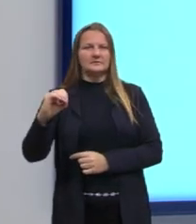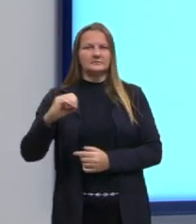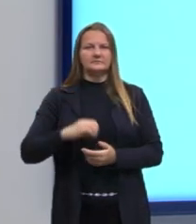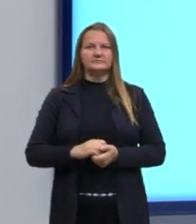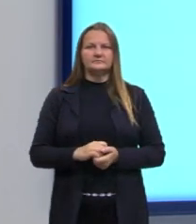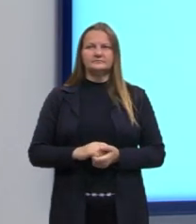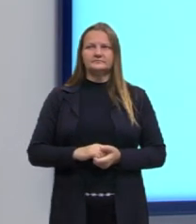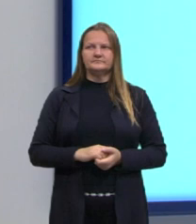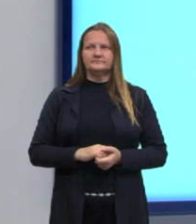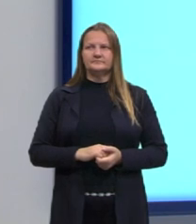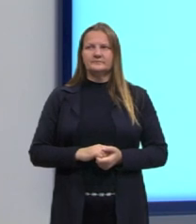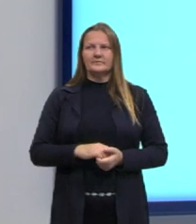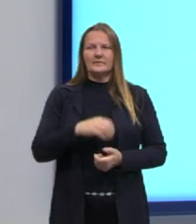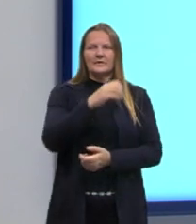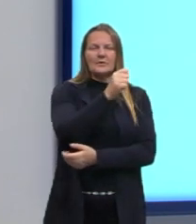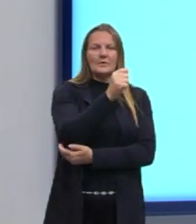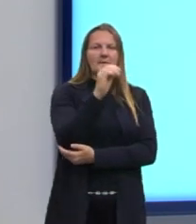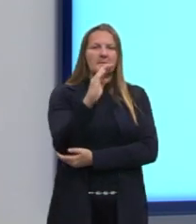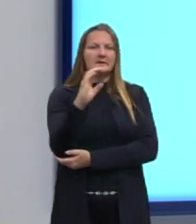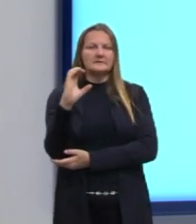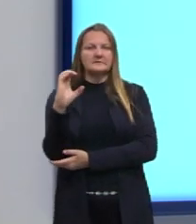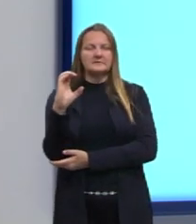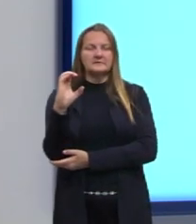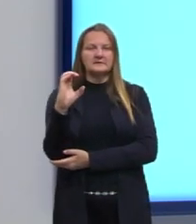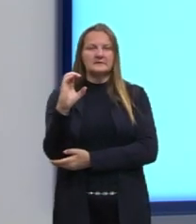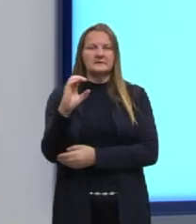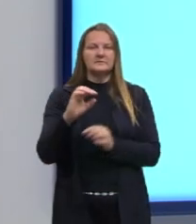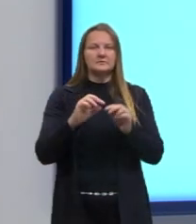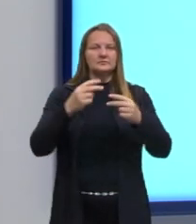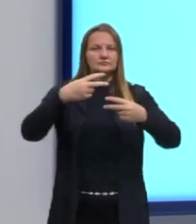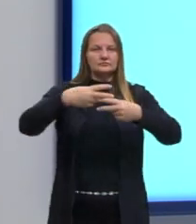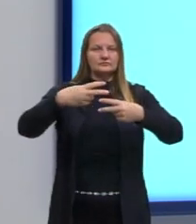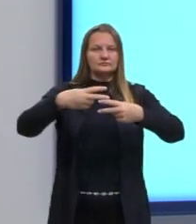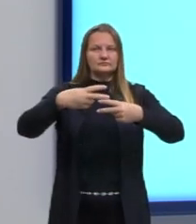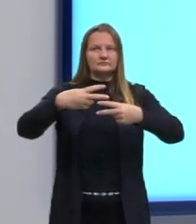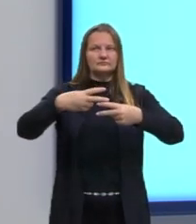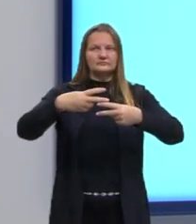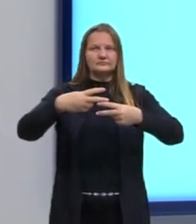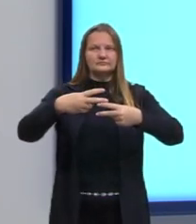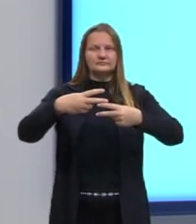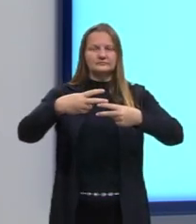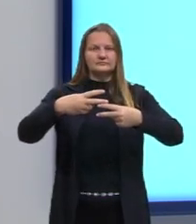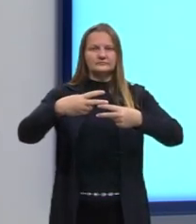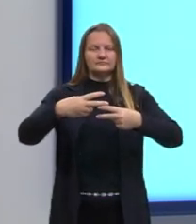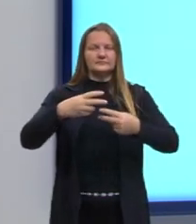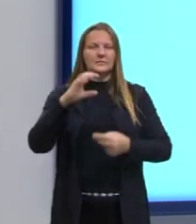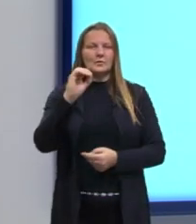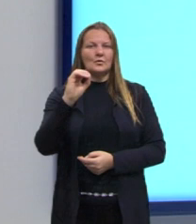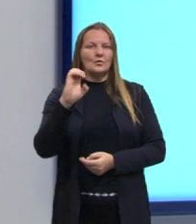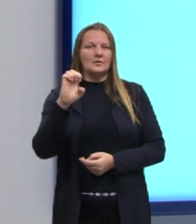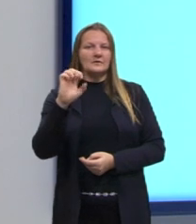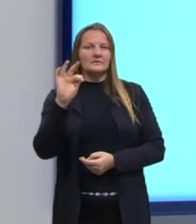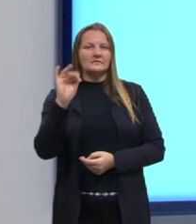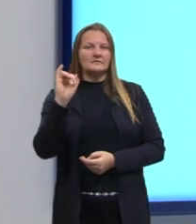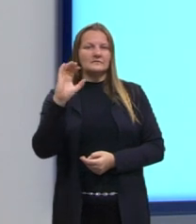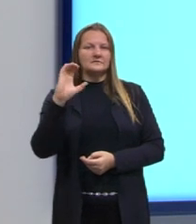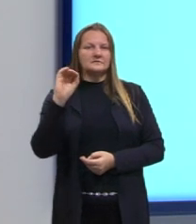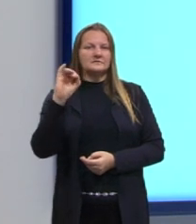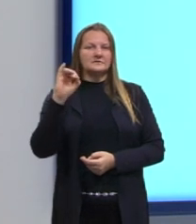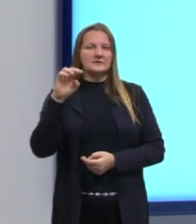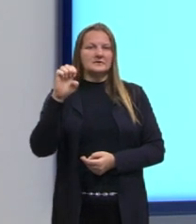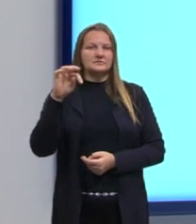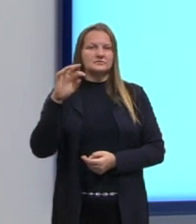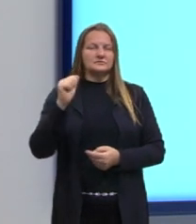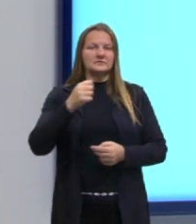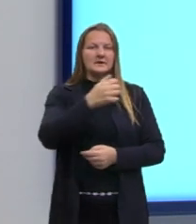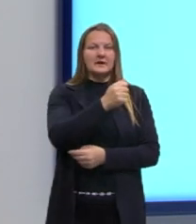sendo que o a b e o c são os coeficientes desde que o a e o b eles sejam diferentes de